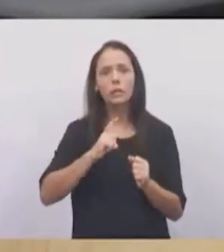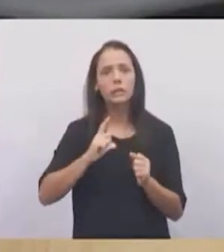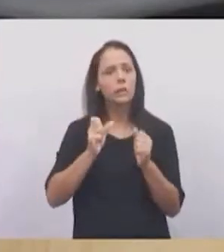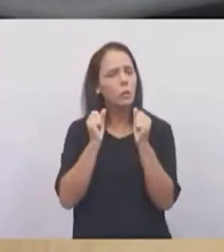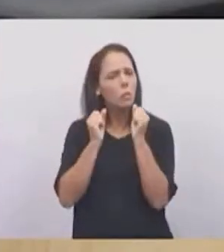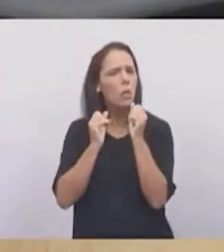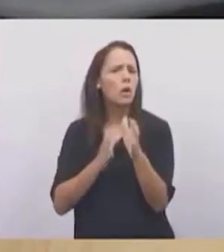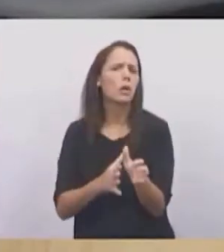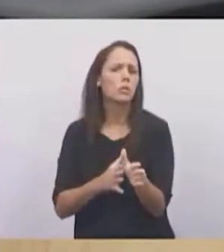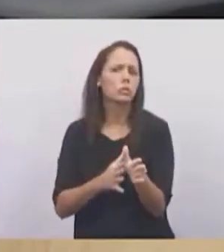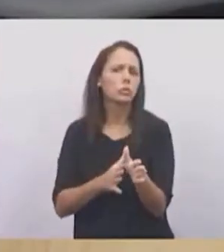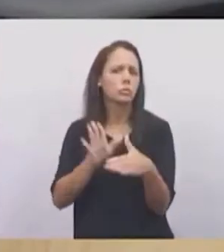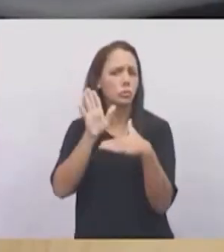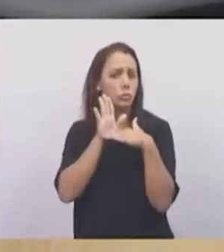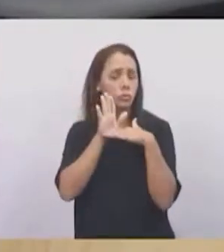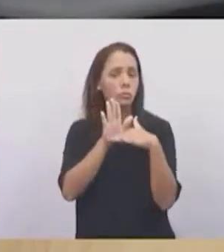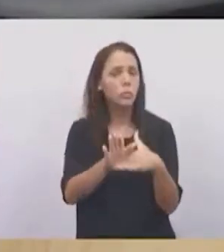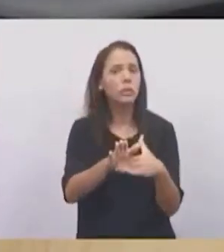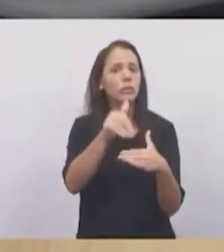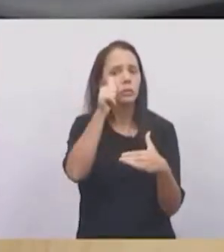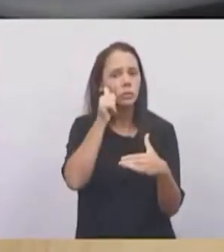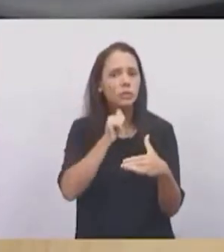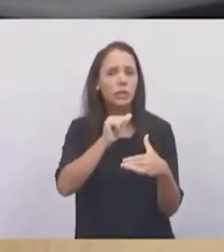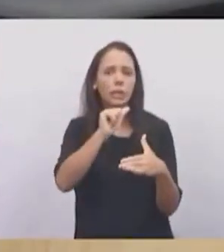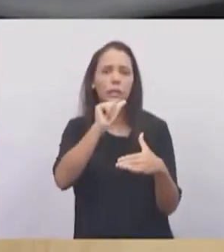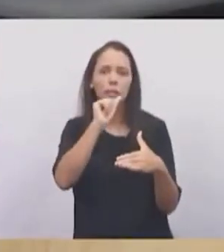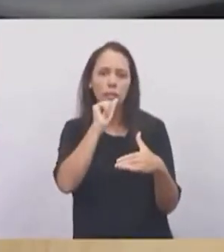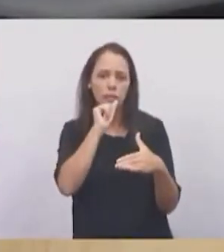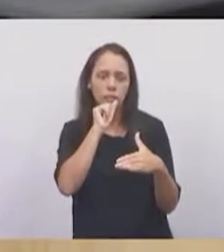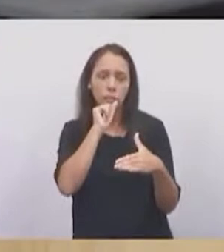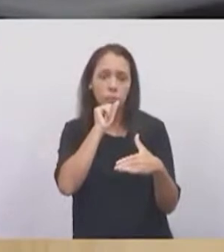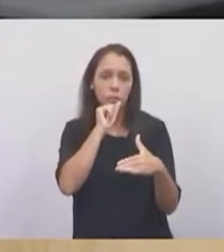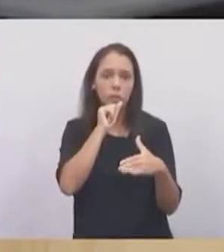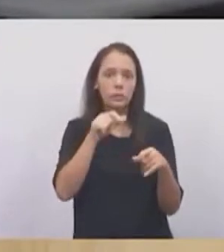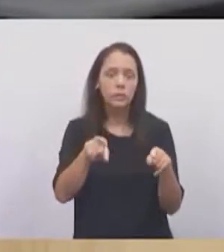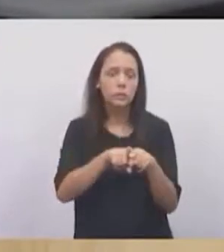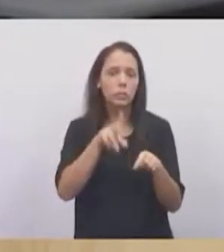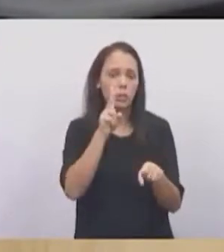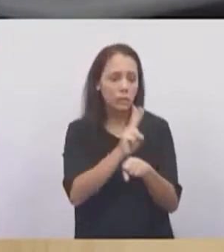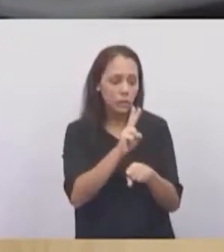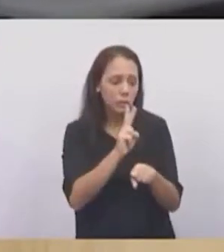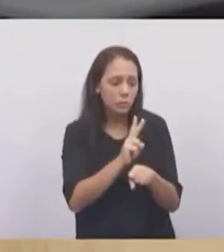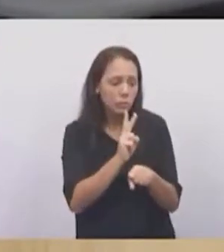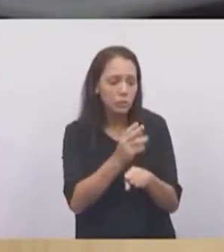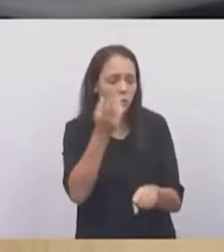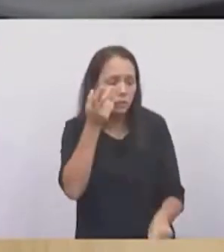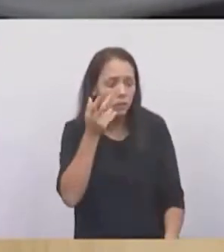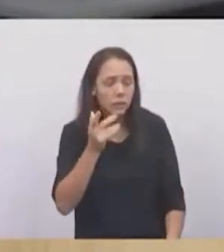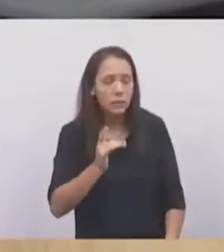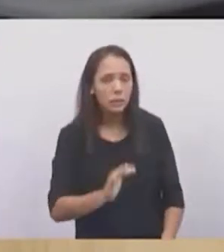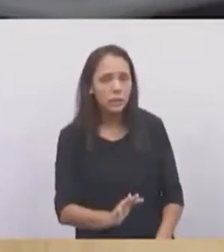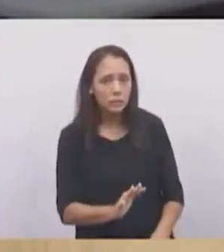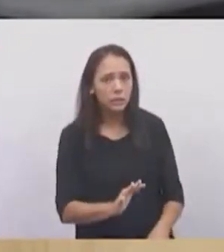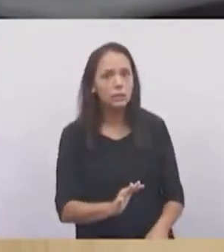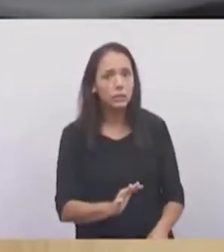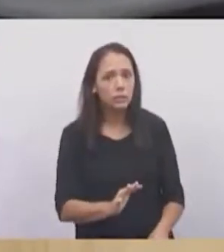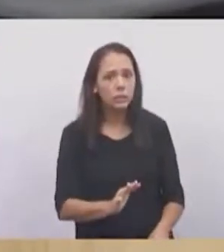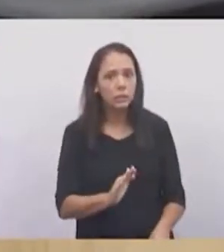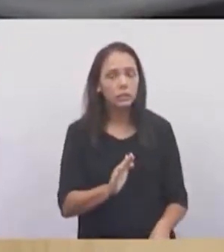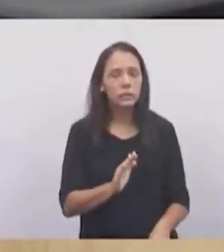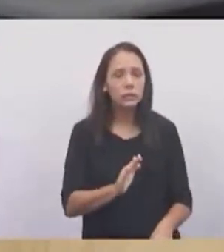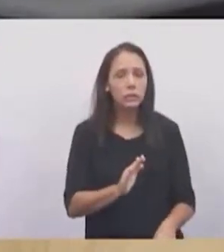que possa ajudar essas mães a gente ter mais cuidado com as nossas crianças, dando